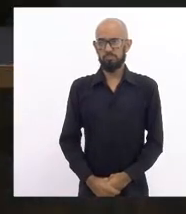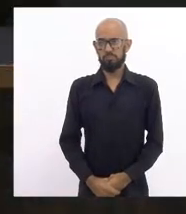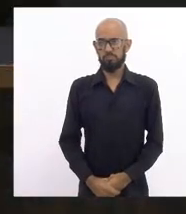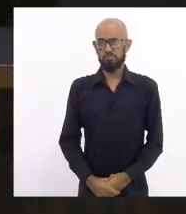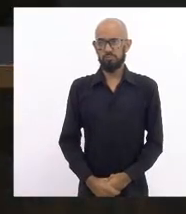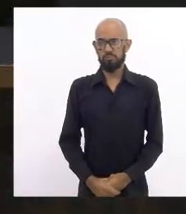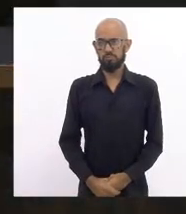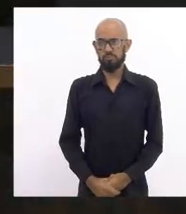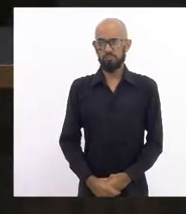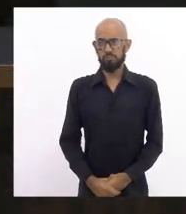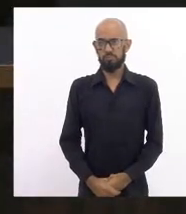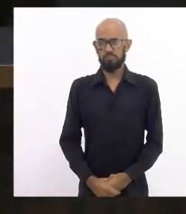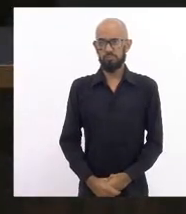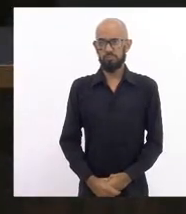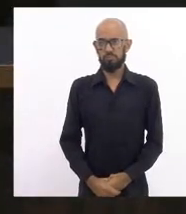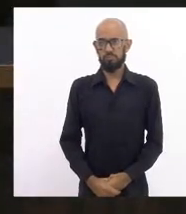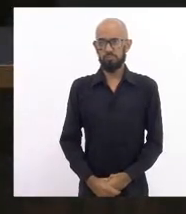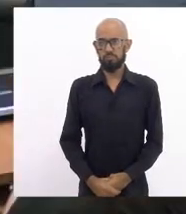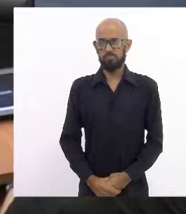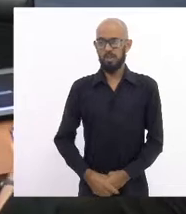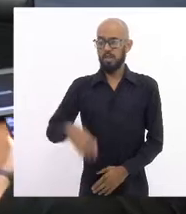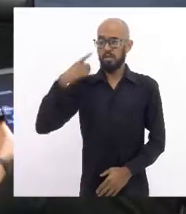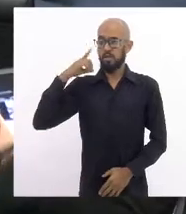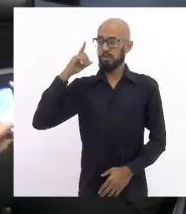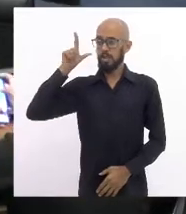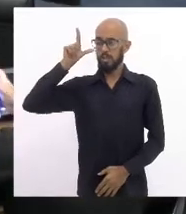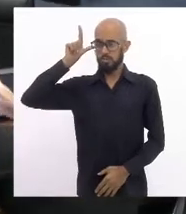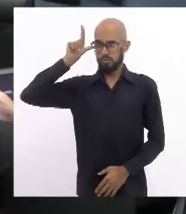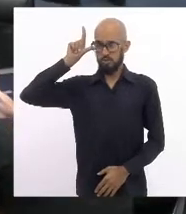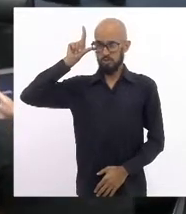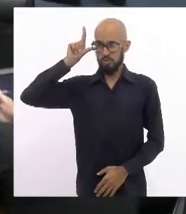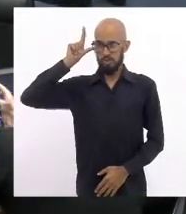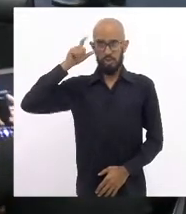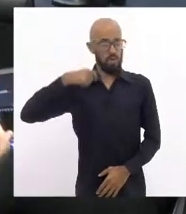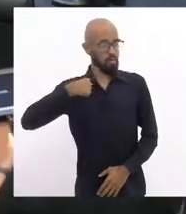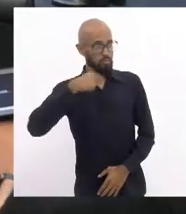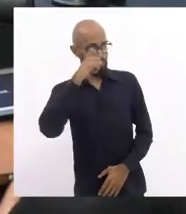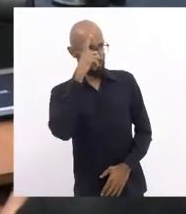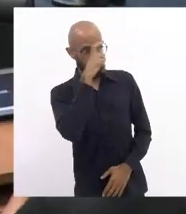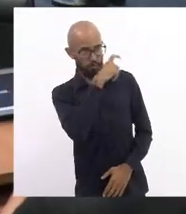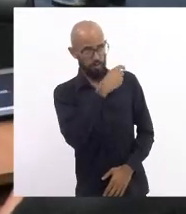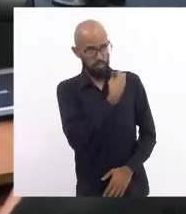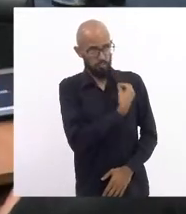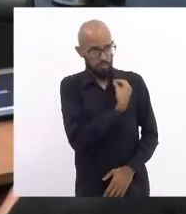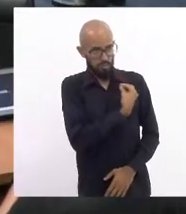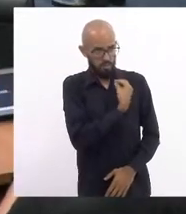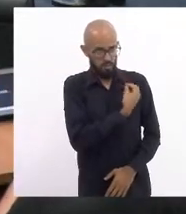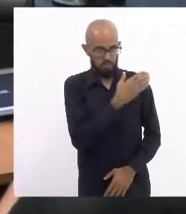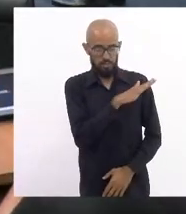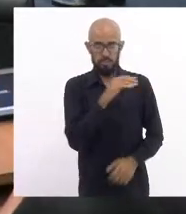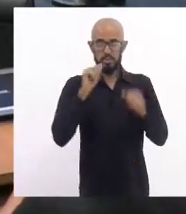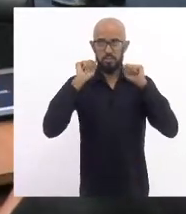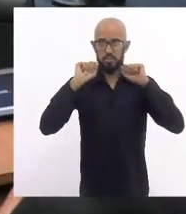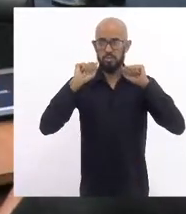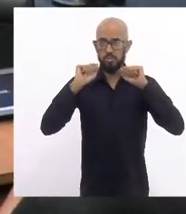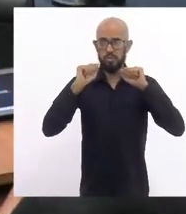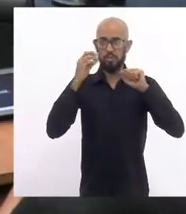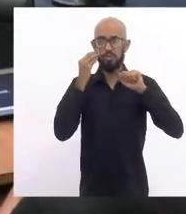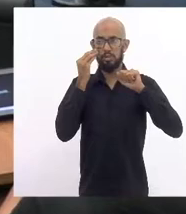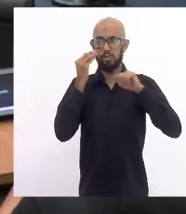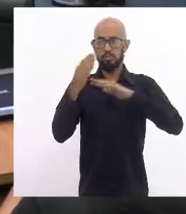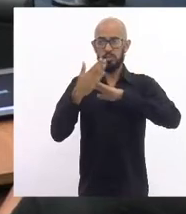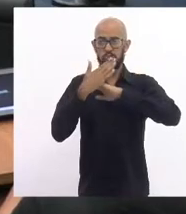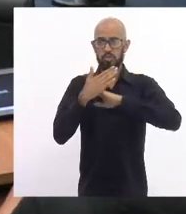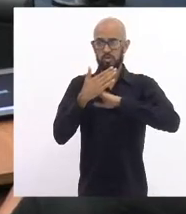Deputada Lucinha, só um minuto. Estou com dificuldade para dar presença, mas a assessoria está tentando ajudar. Da